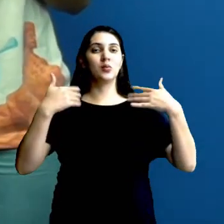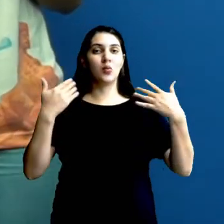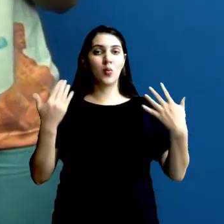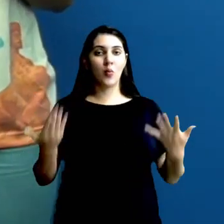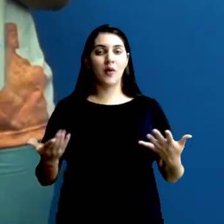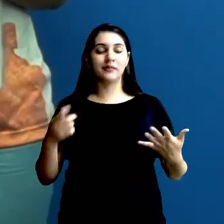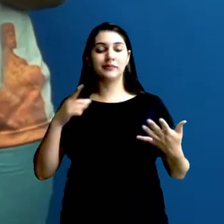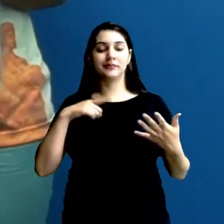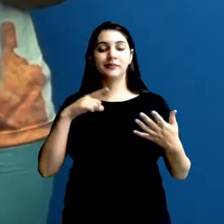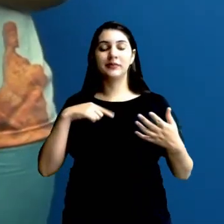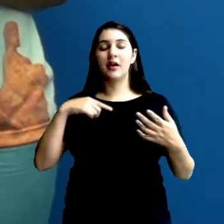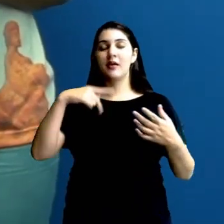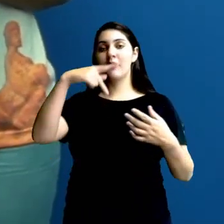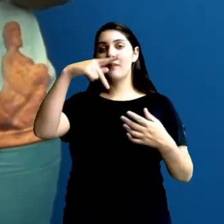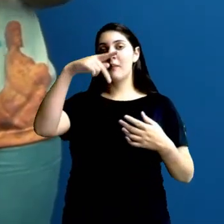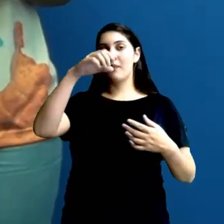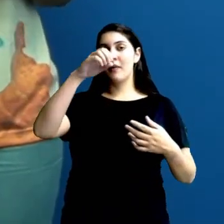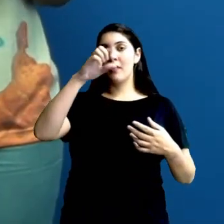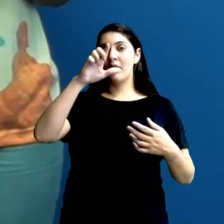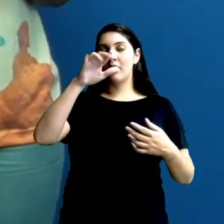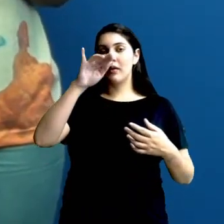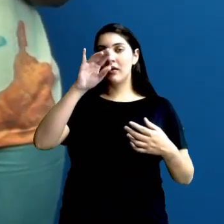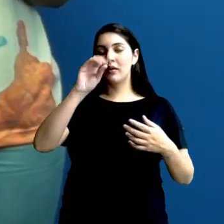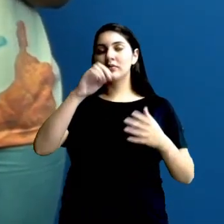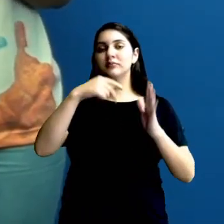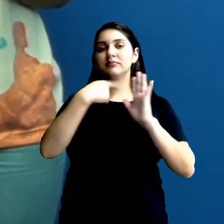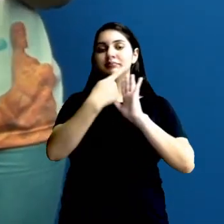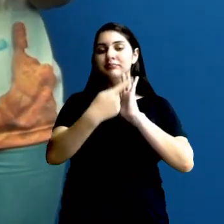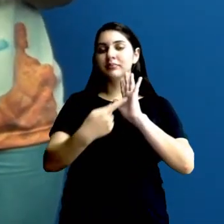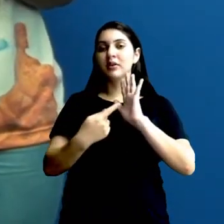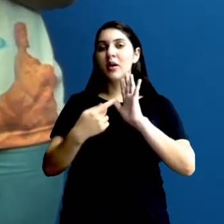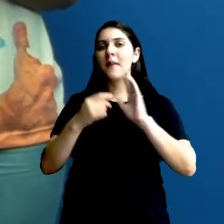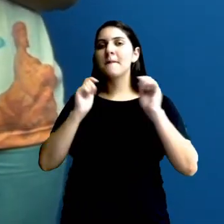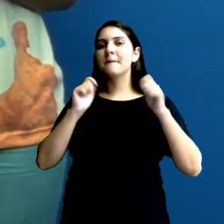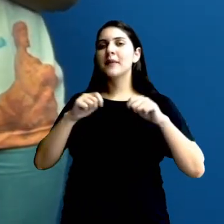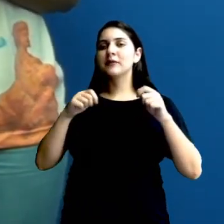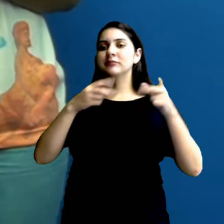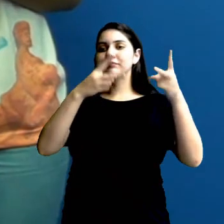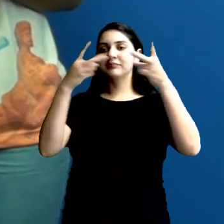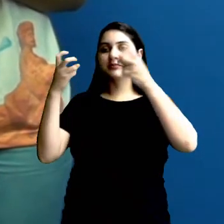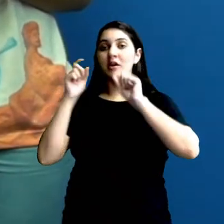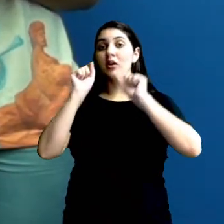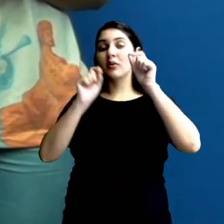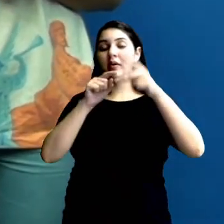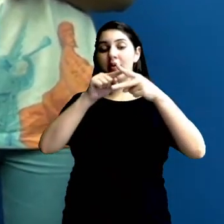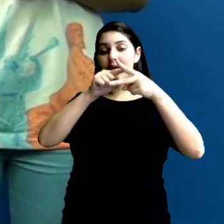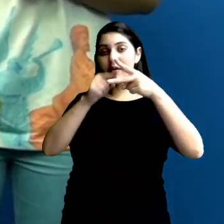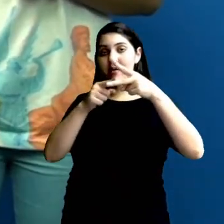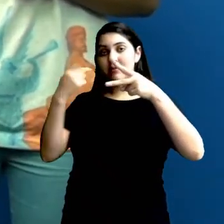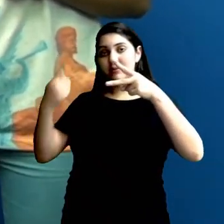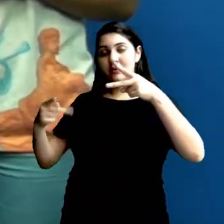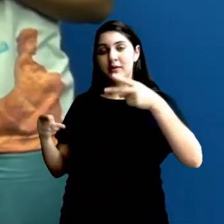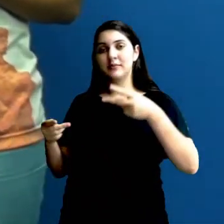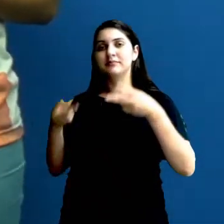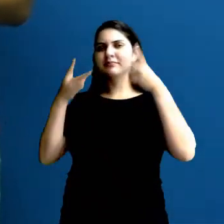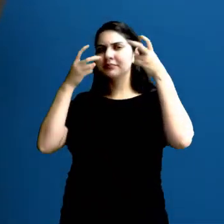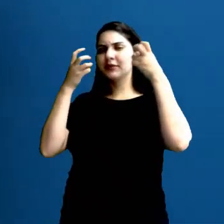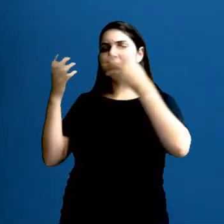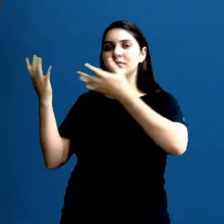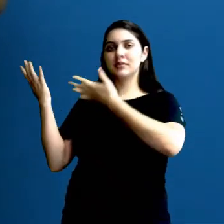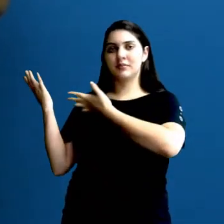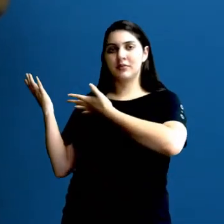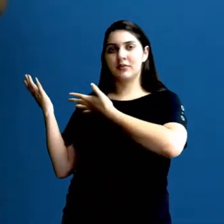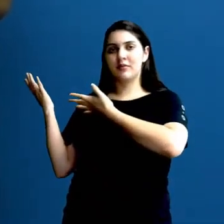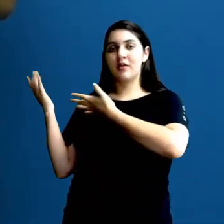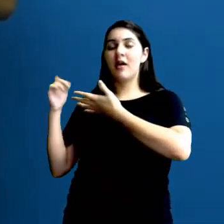Quando a gente traça um polígono, também podemos observar ângulos neles. Percebam aqui, eu